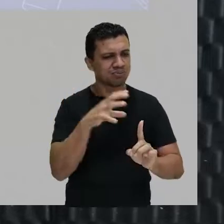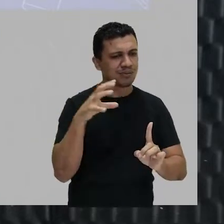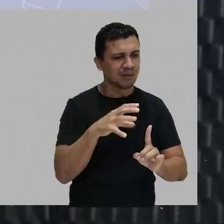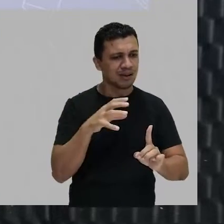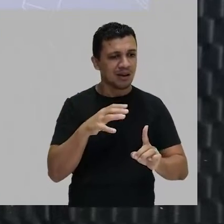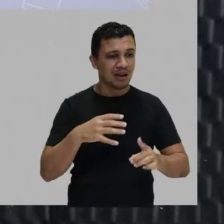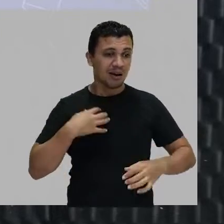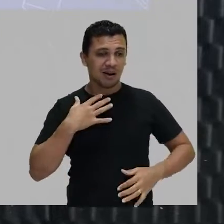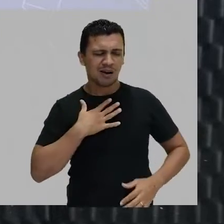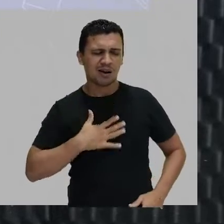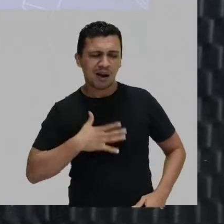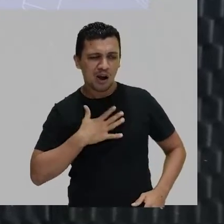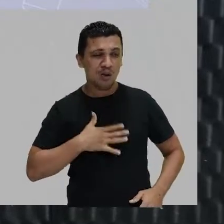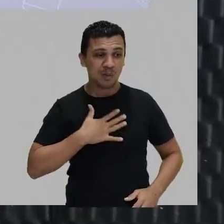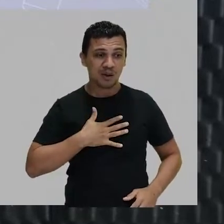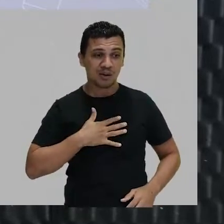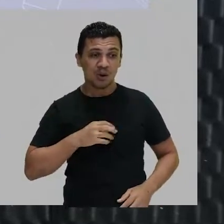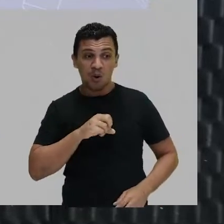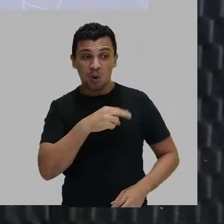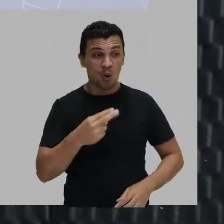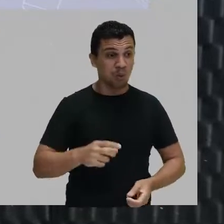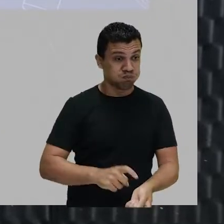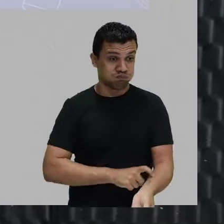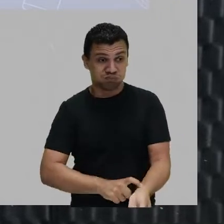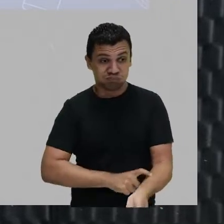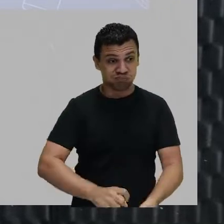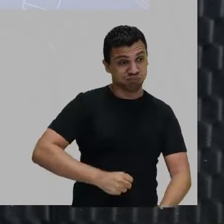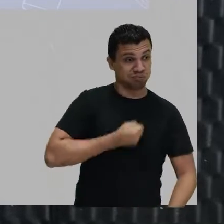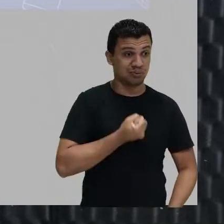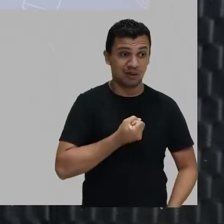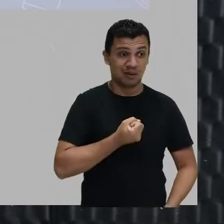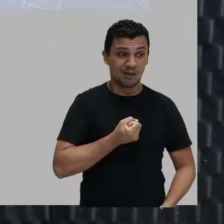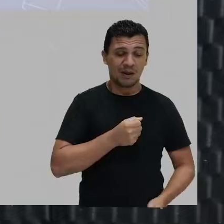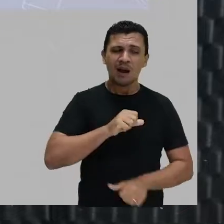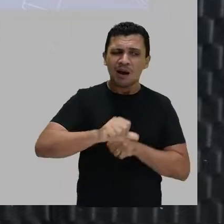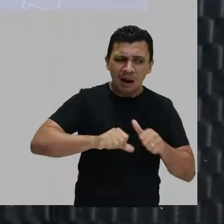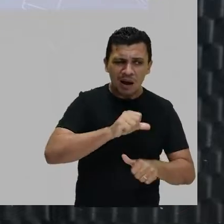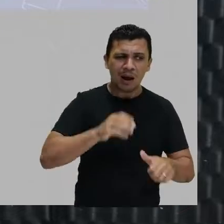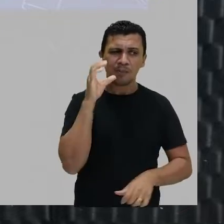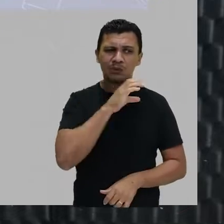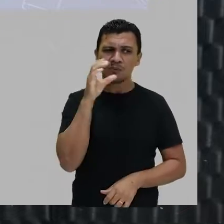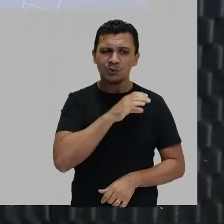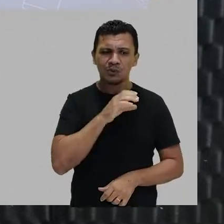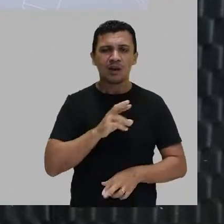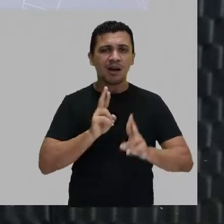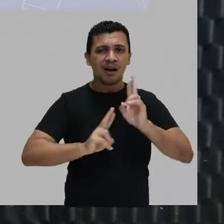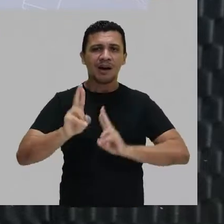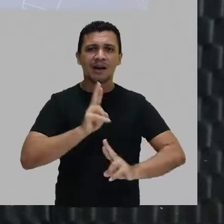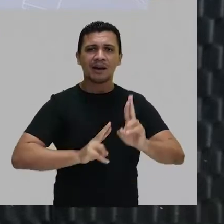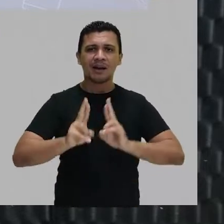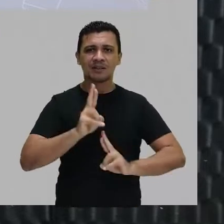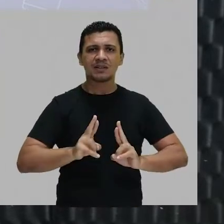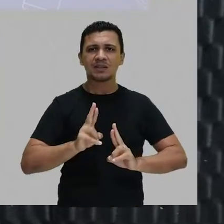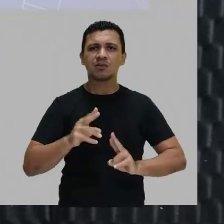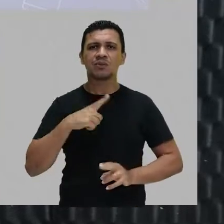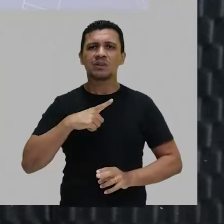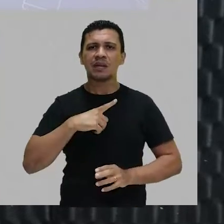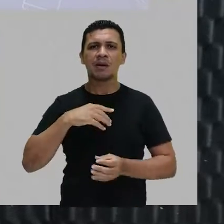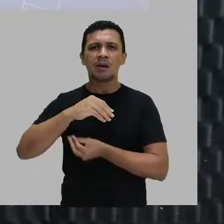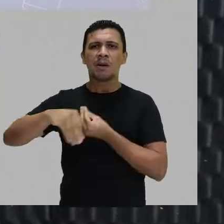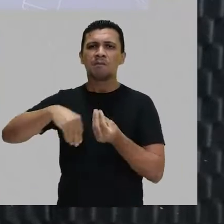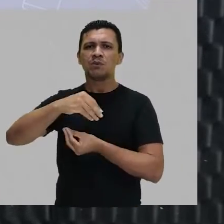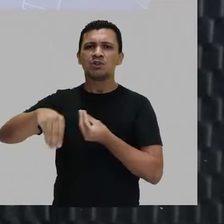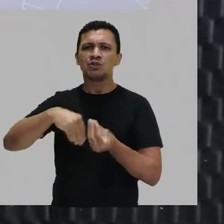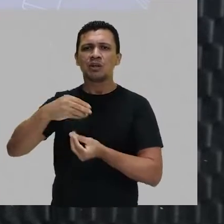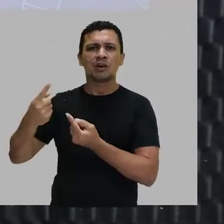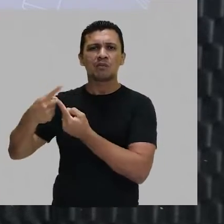numa hora ela explode. E aí é aquilo que a gente chama de relações entre a realidade e mestiçagem de estilos. Ora